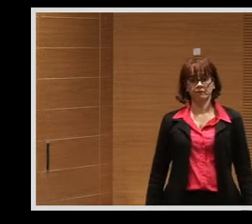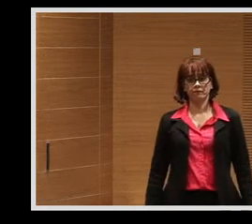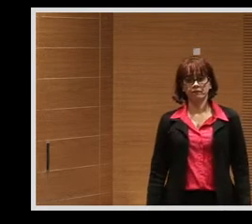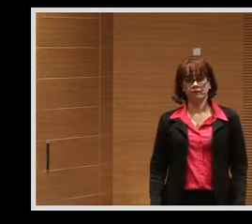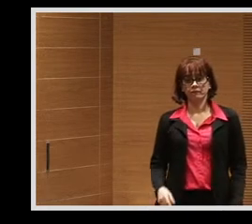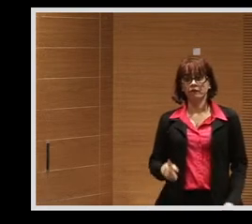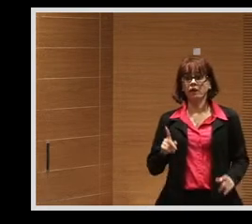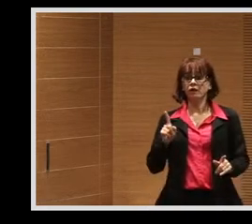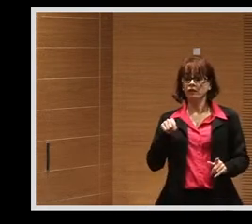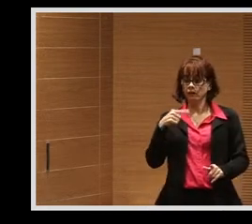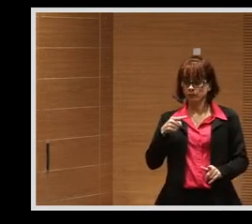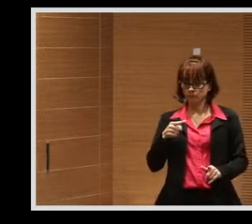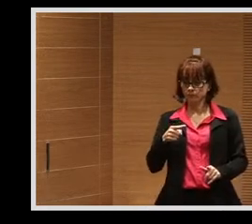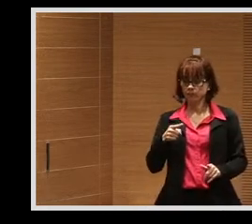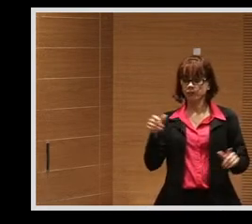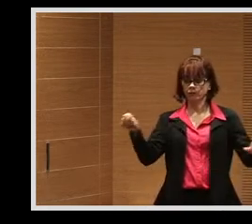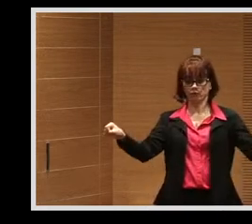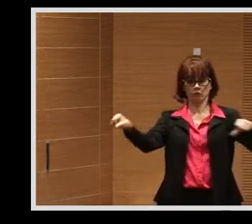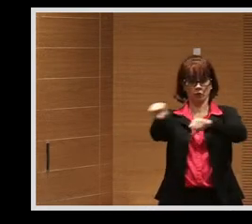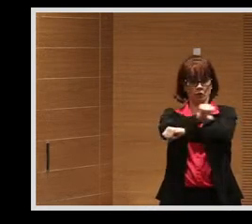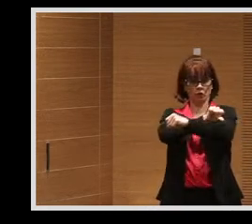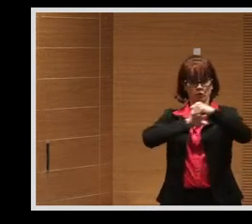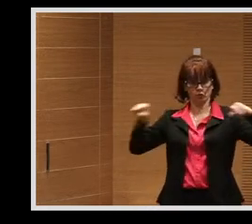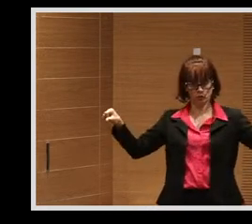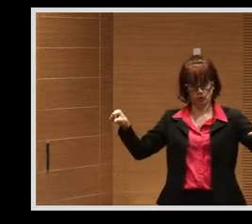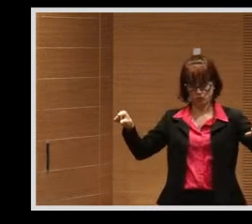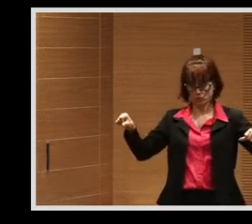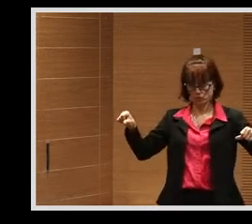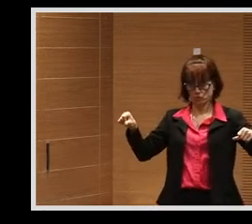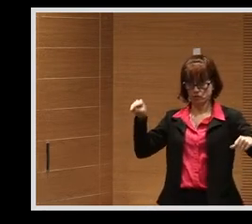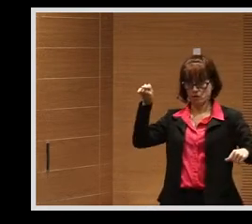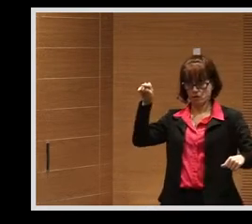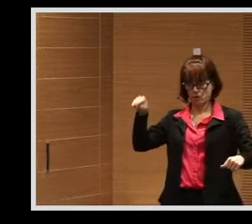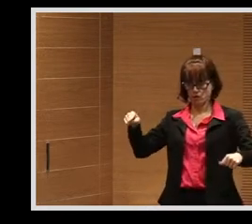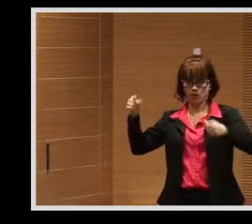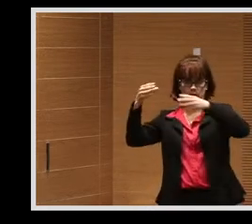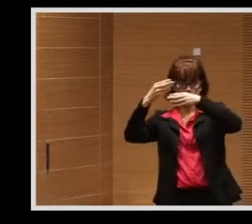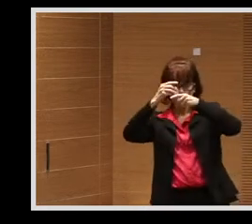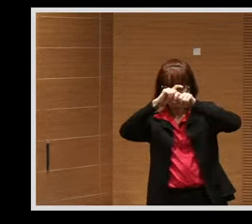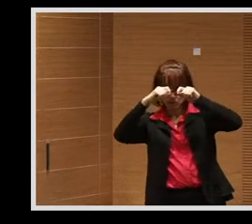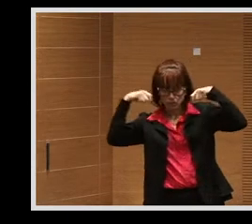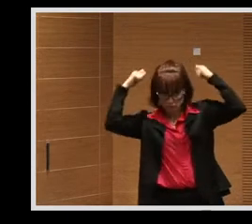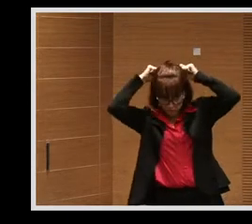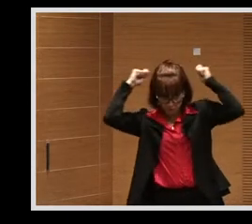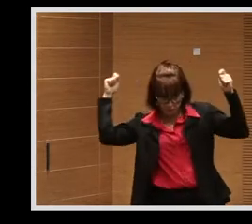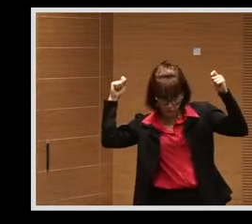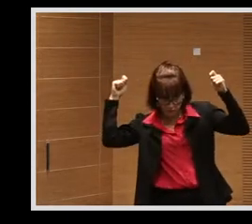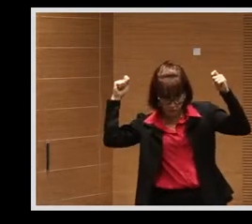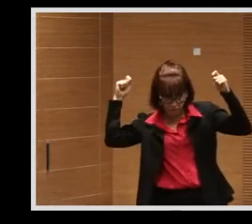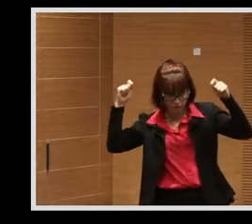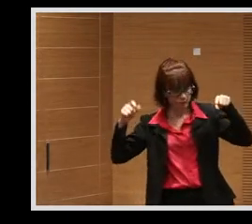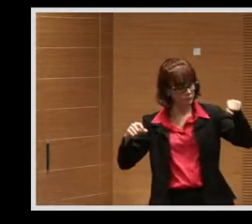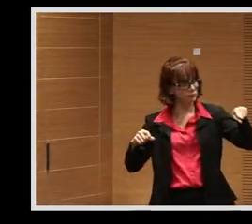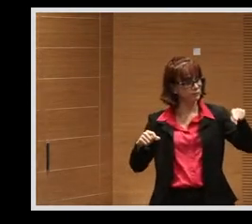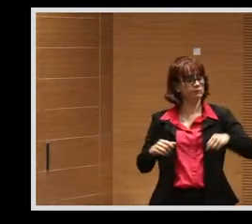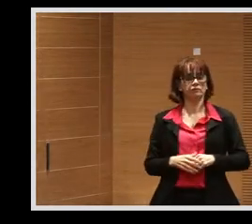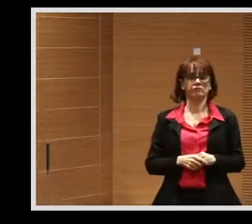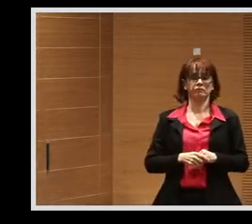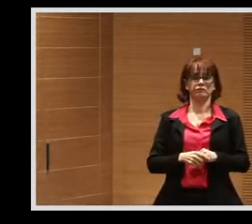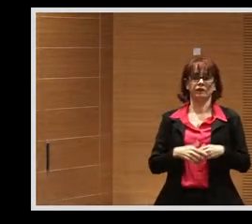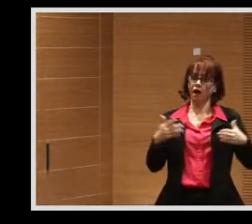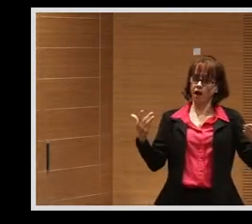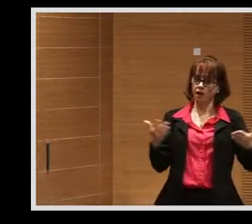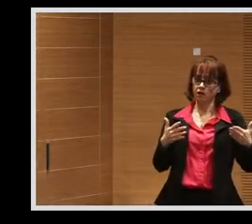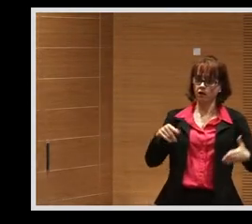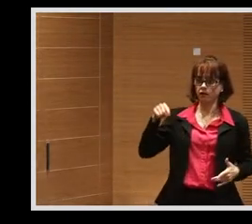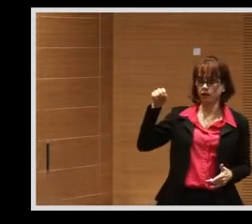troca. Troca a venda, né? E aí vira um passo interessante. Quem está vendado é que vai escolher a